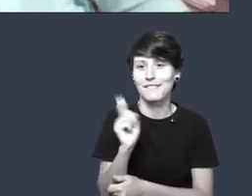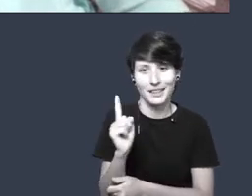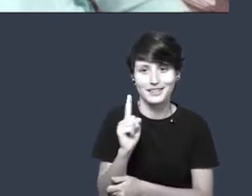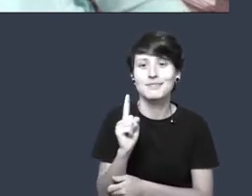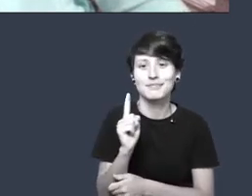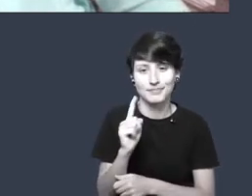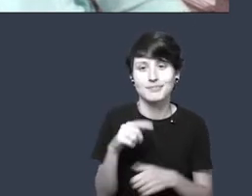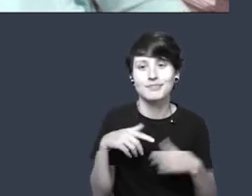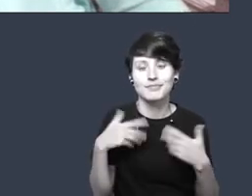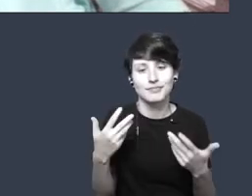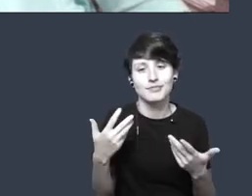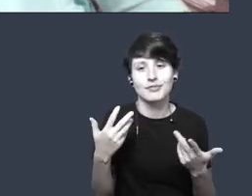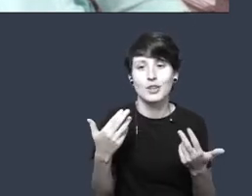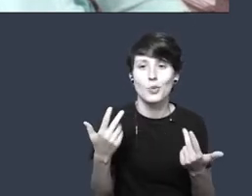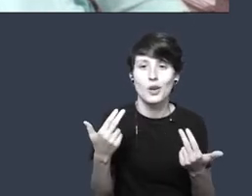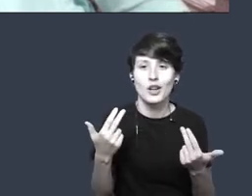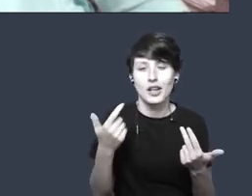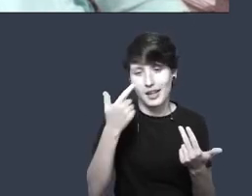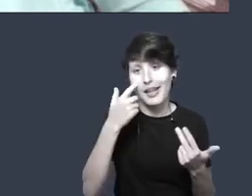Seria o caso.